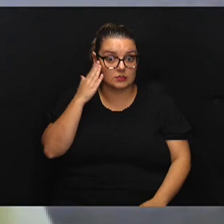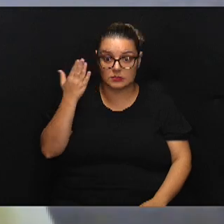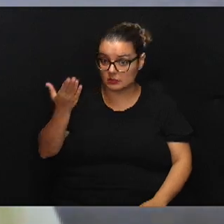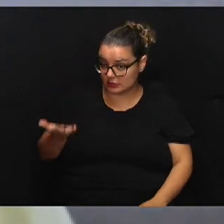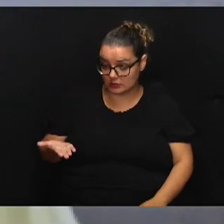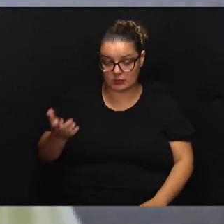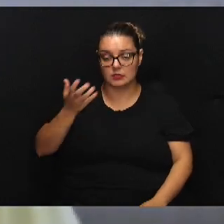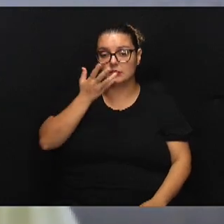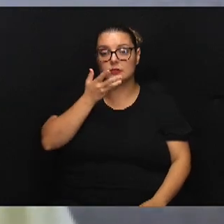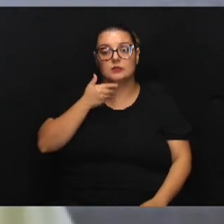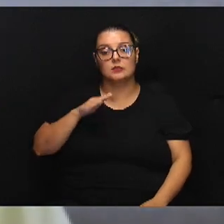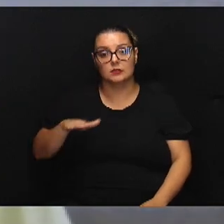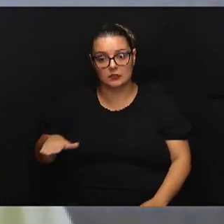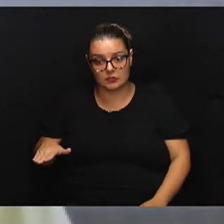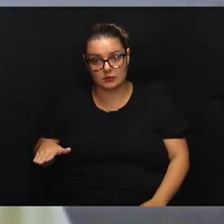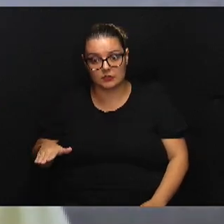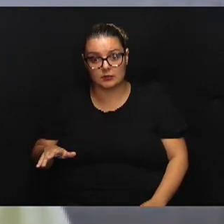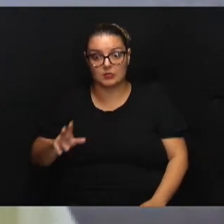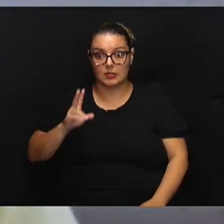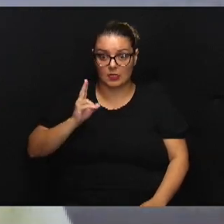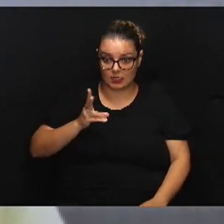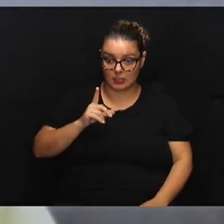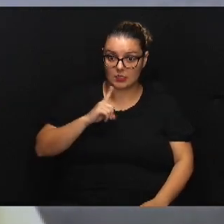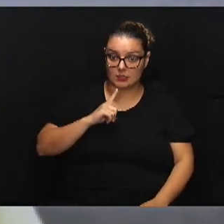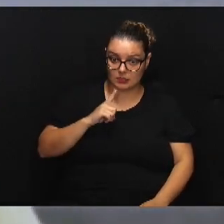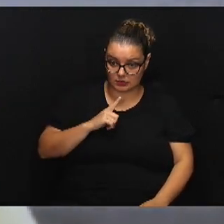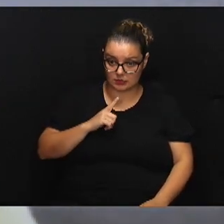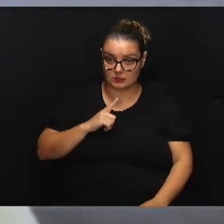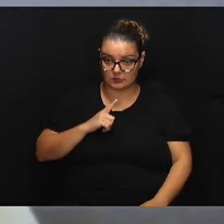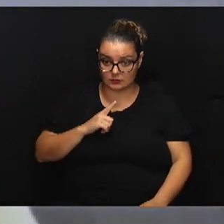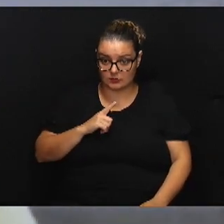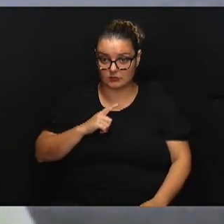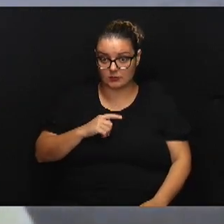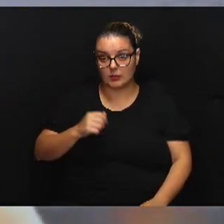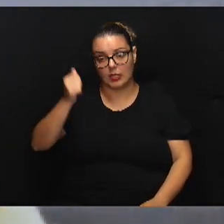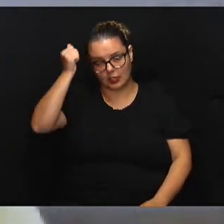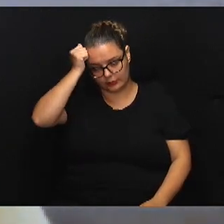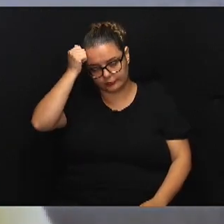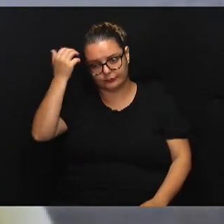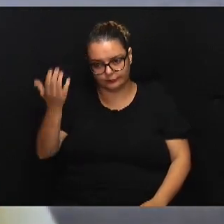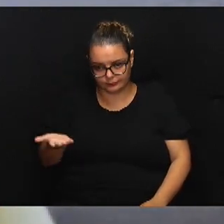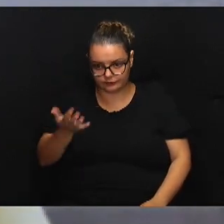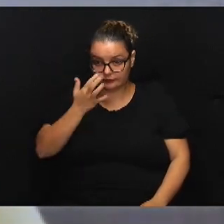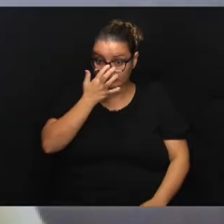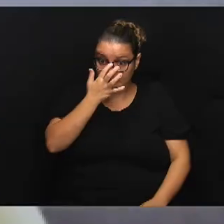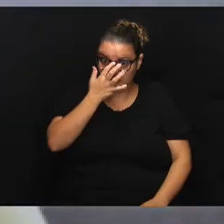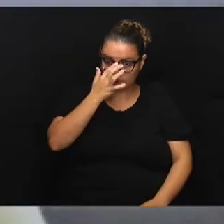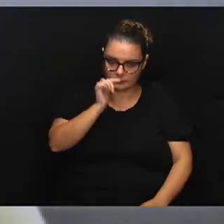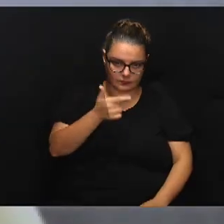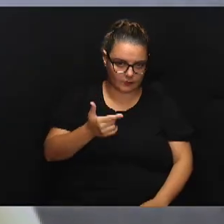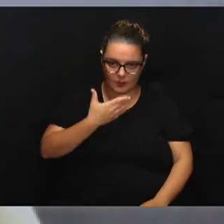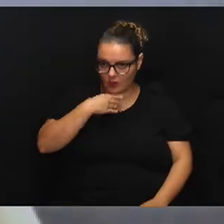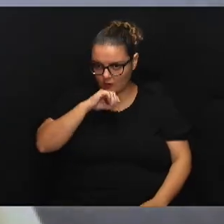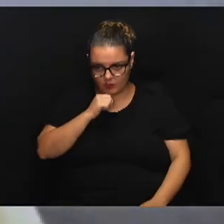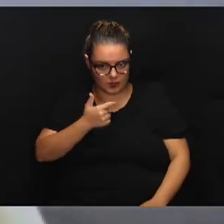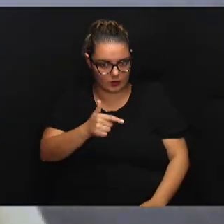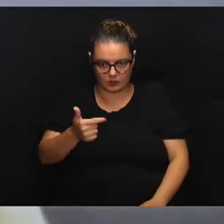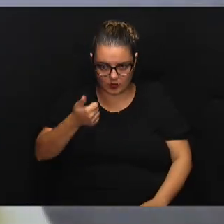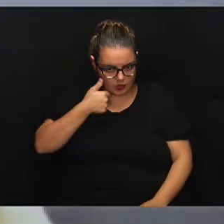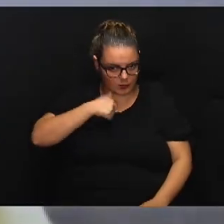criança. E sempre alguém é culpado nessa situação. Não tem um pai, não tem uma